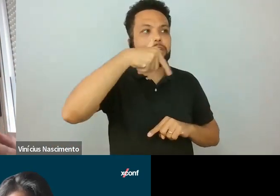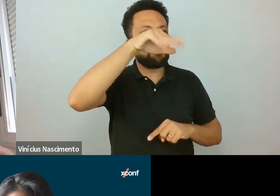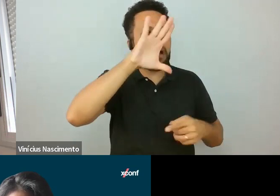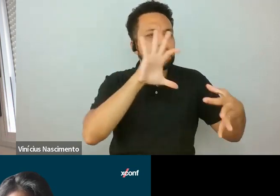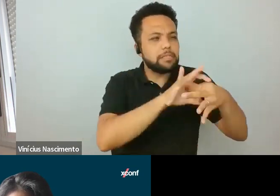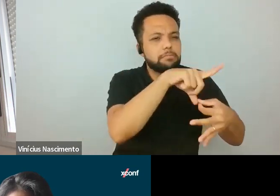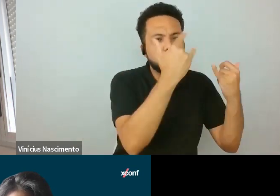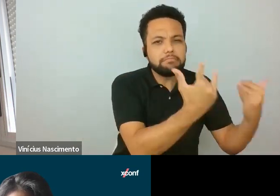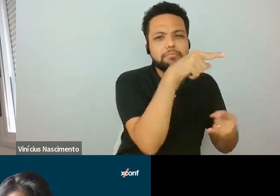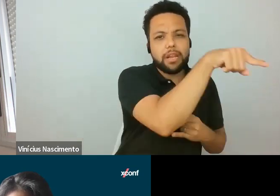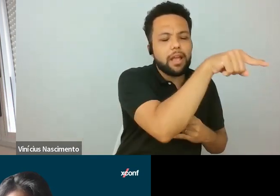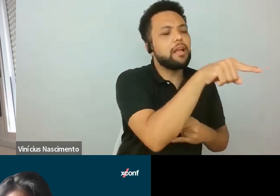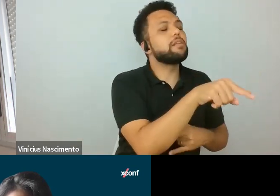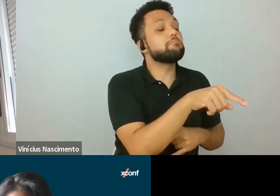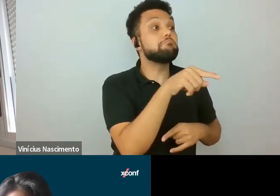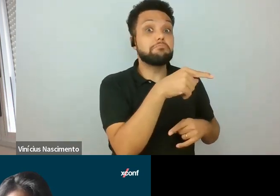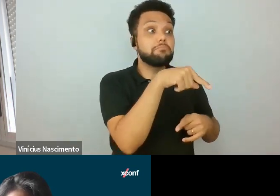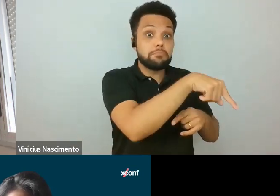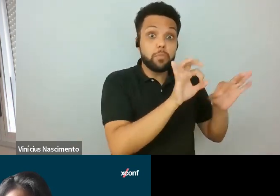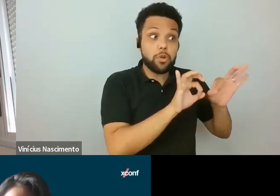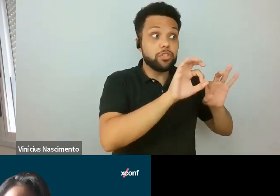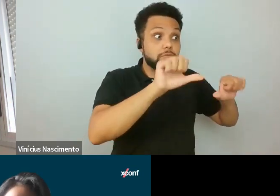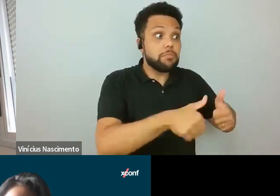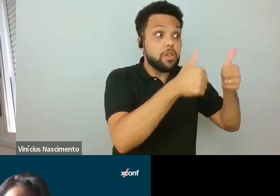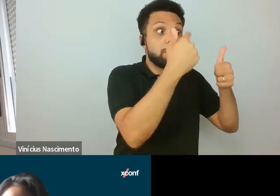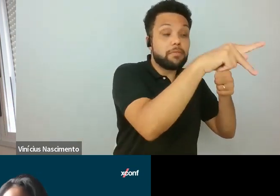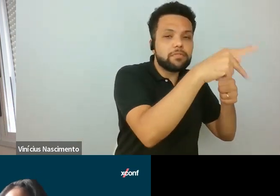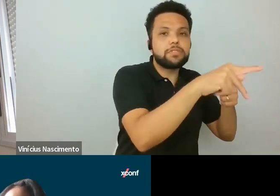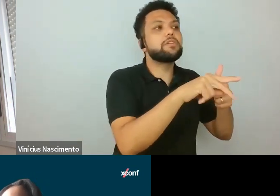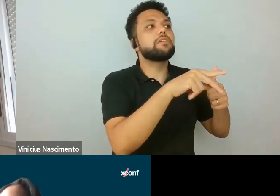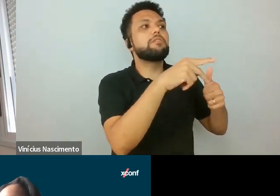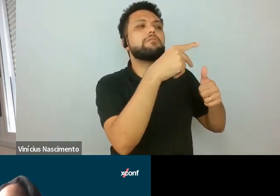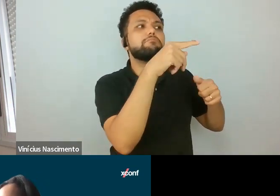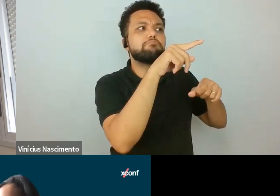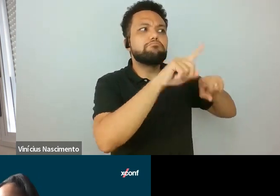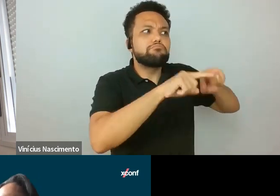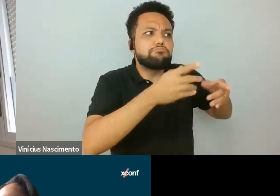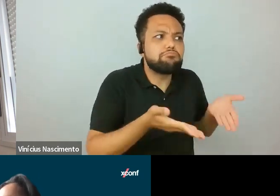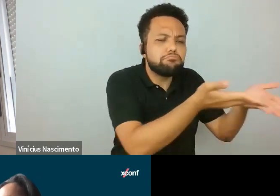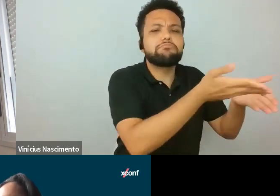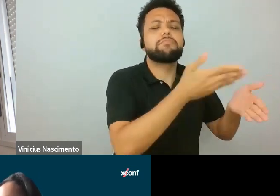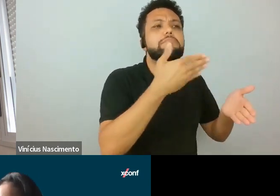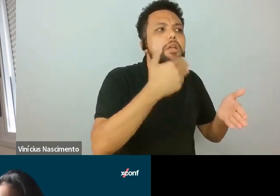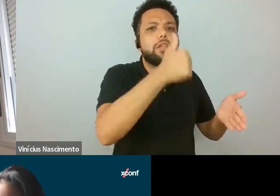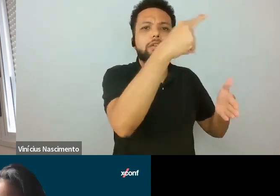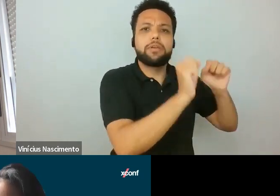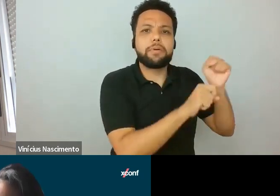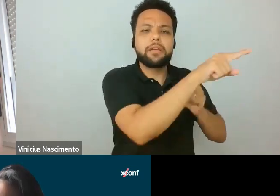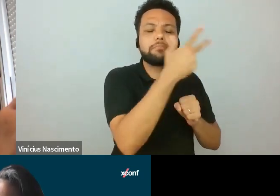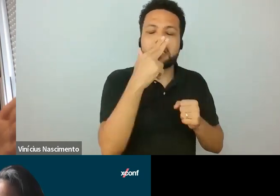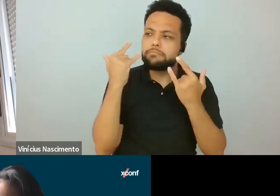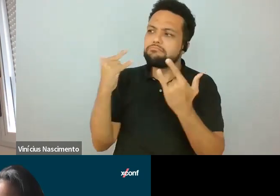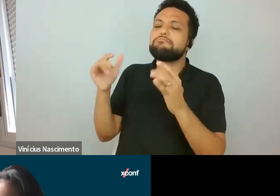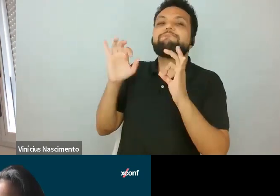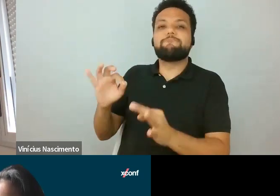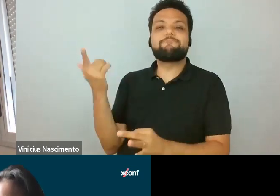para o projeto e é interessante para a sua empresa. A cliente vai apoiar, não tem por que ela não apoiar. Então, sempre que forem levar uma proposta, se